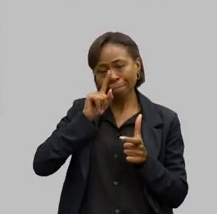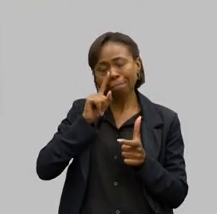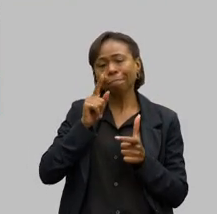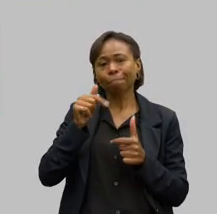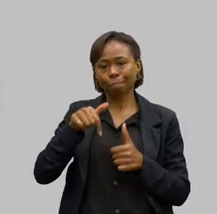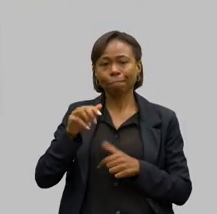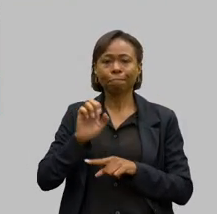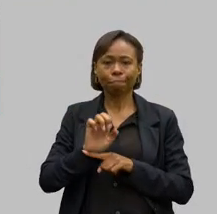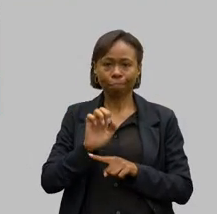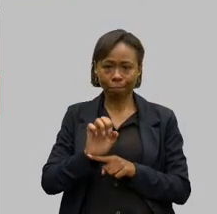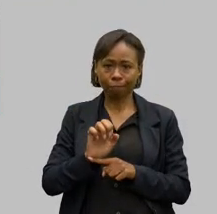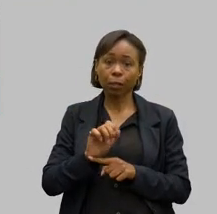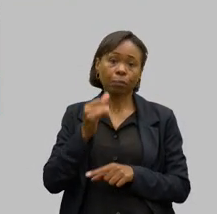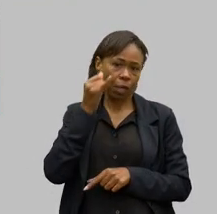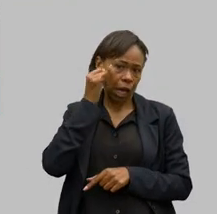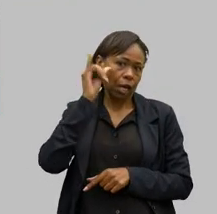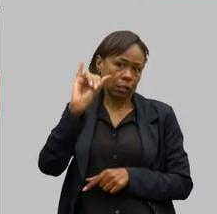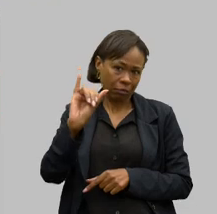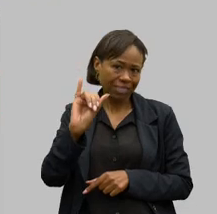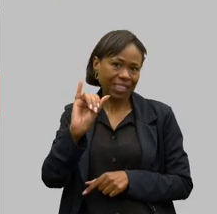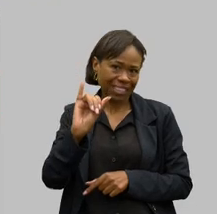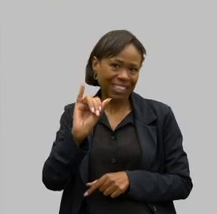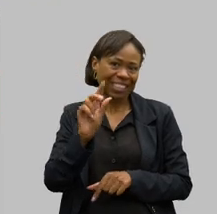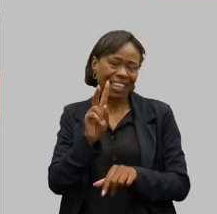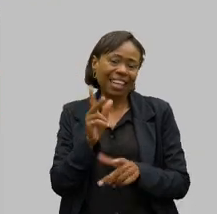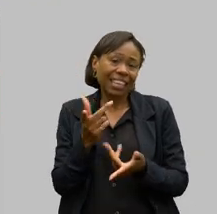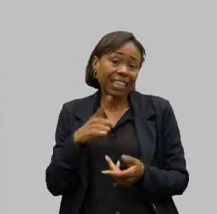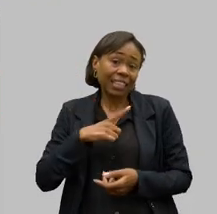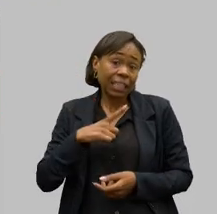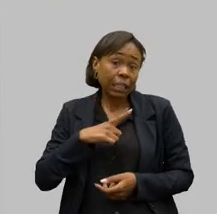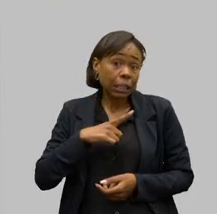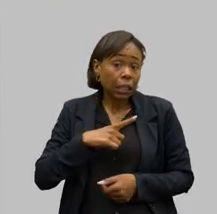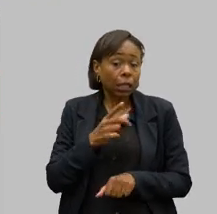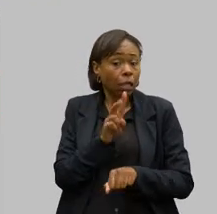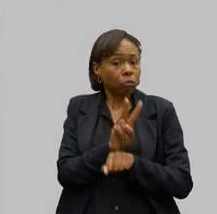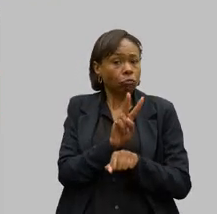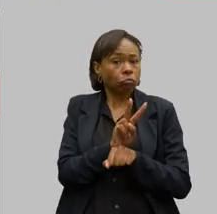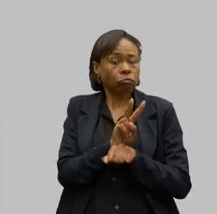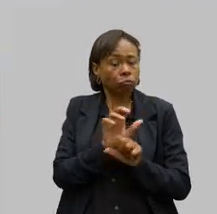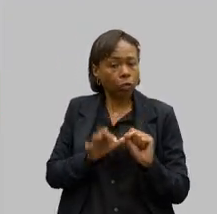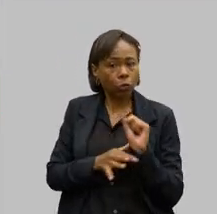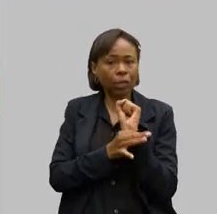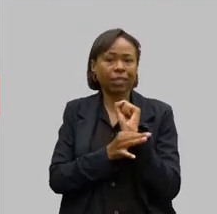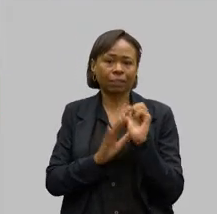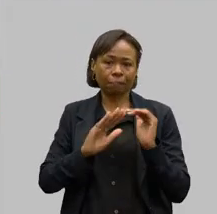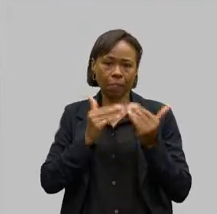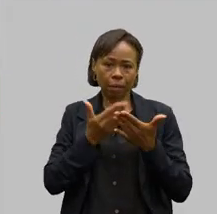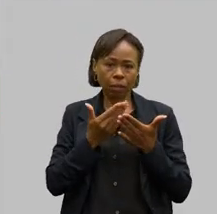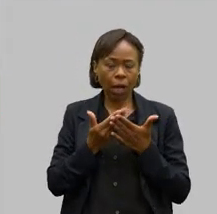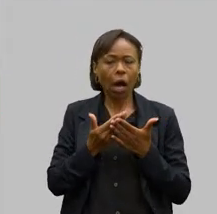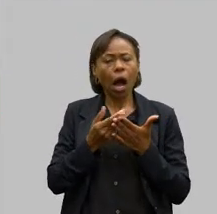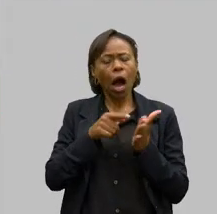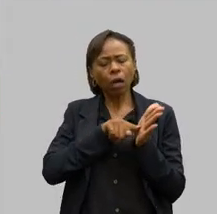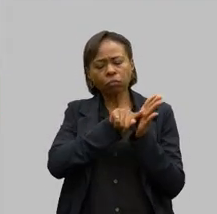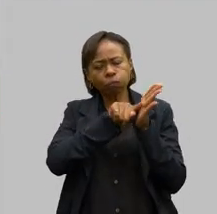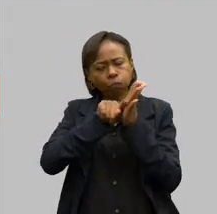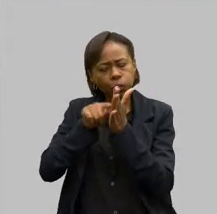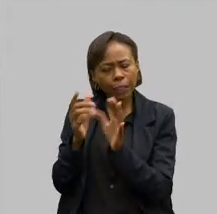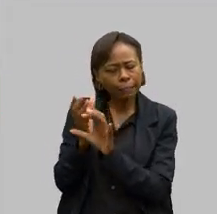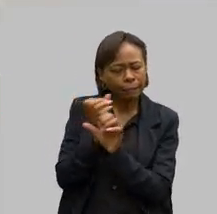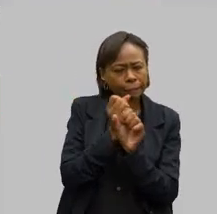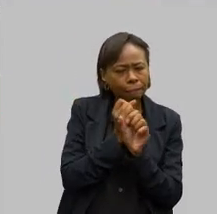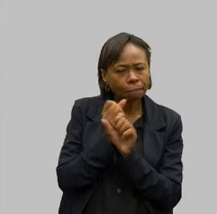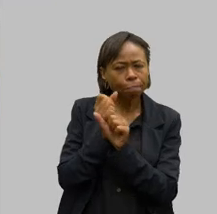de segurança escolar. Com esse mapeamento em mãos e com a possibilidade de fazer uma análise desses dados, é que nós